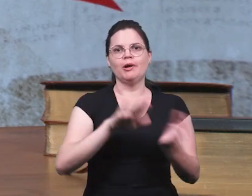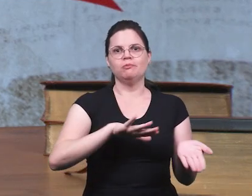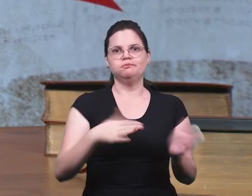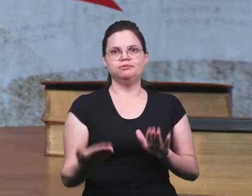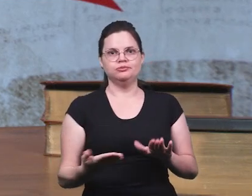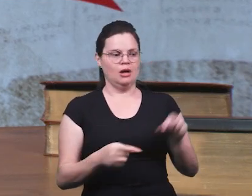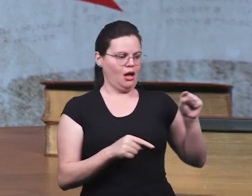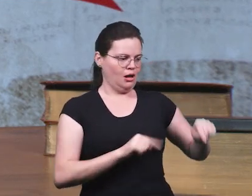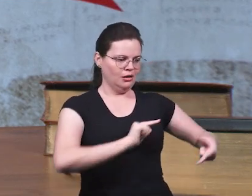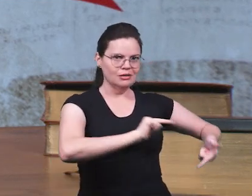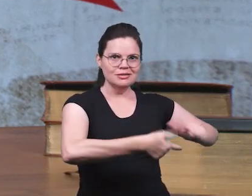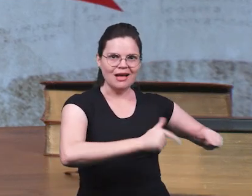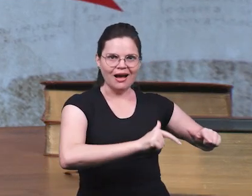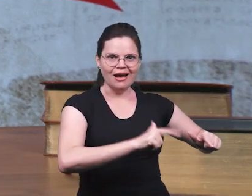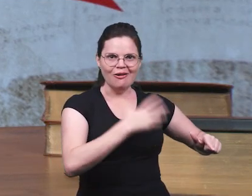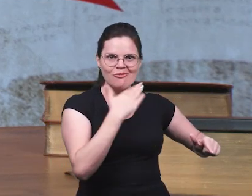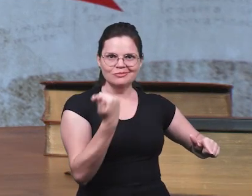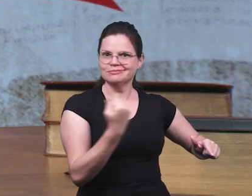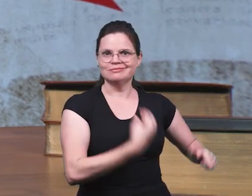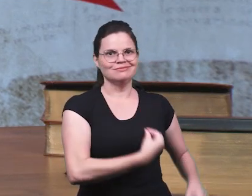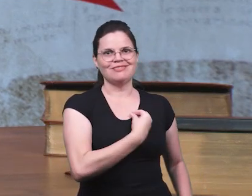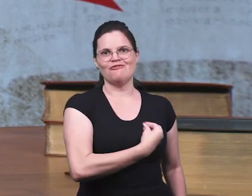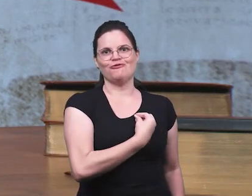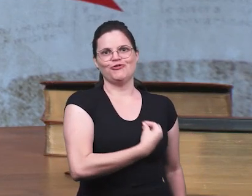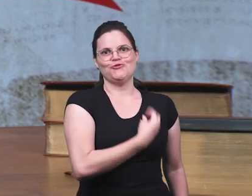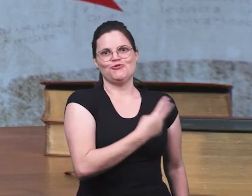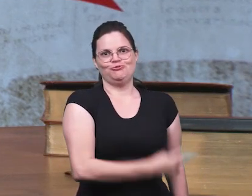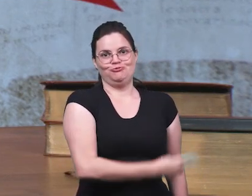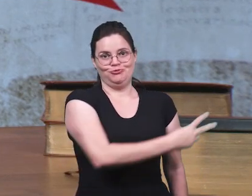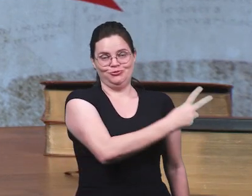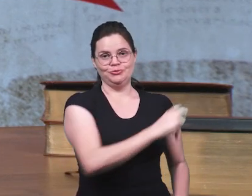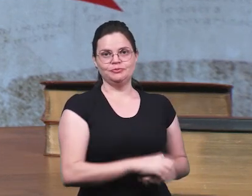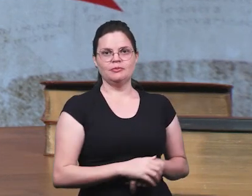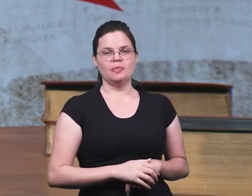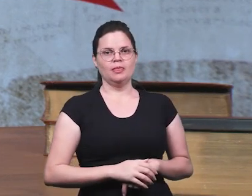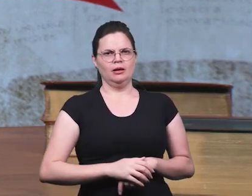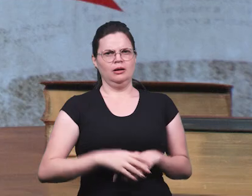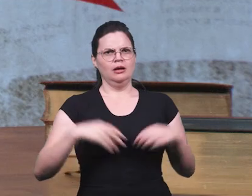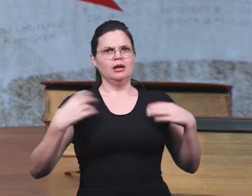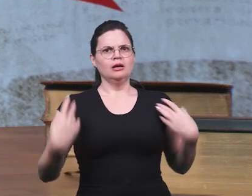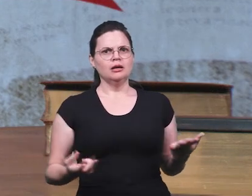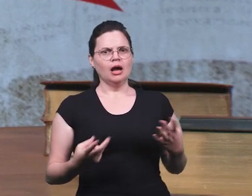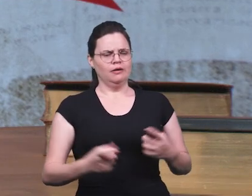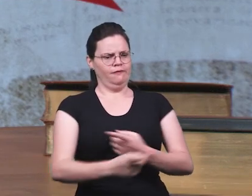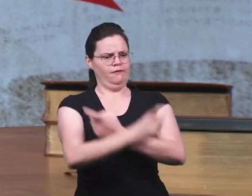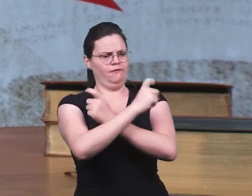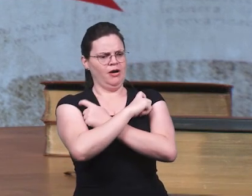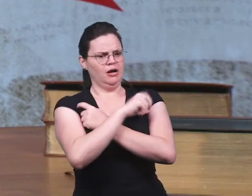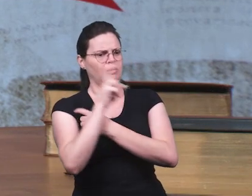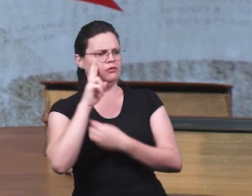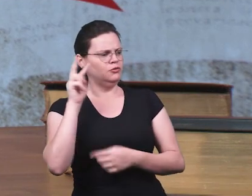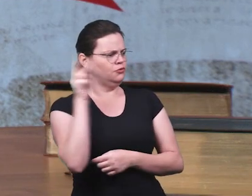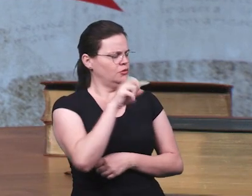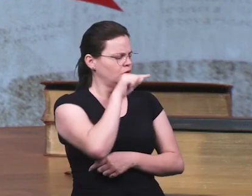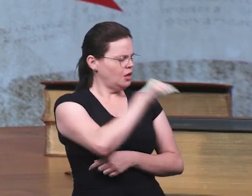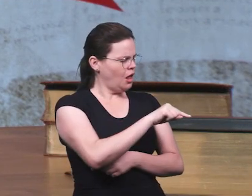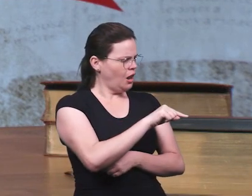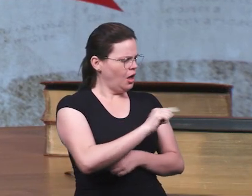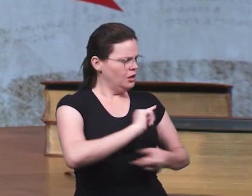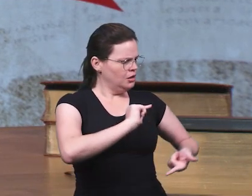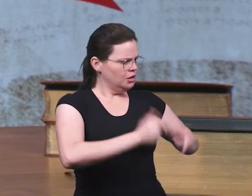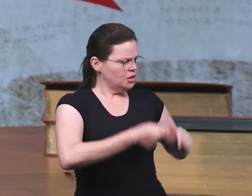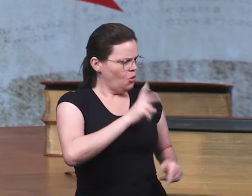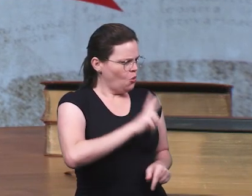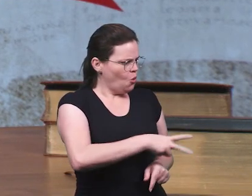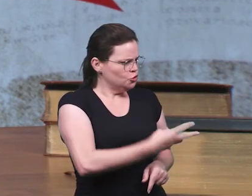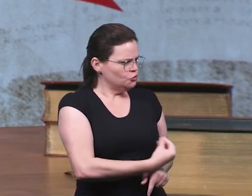nenhum. E Faraó enviou a ver, e eis que do gado de Israel não morrera nenhum. Porém,